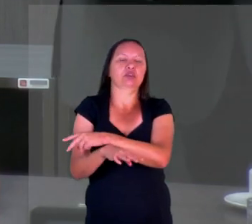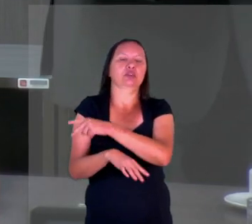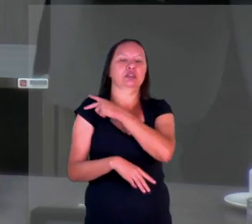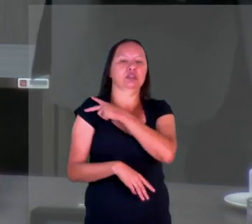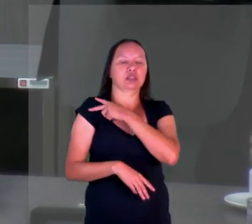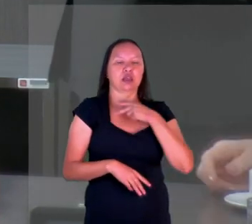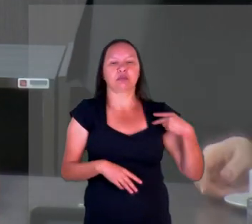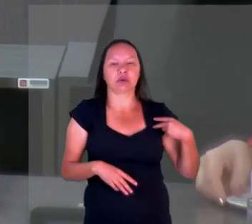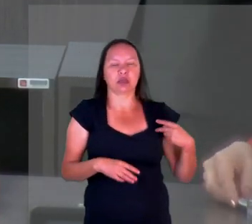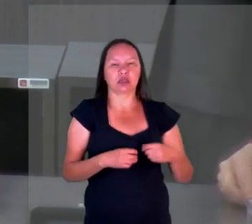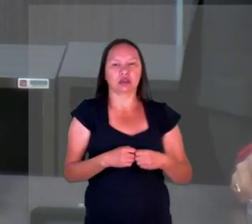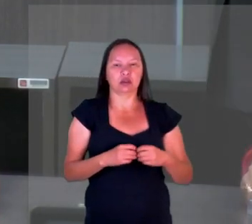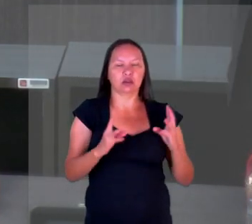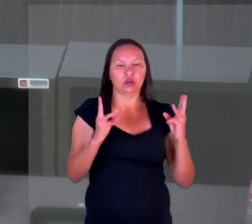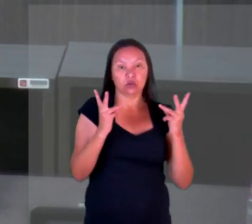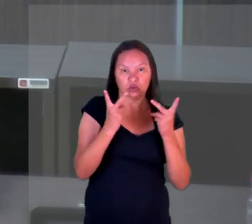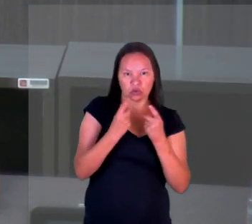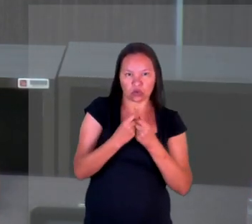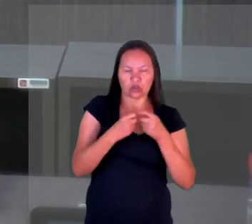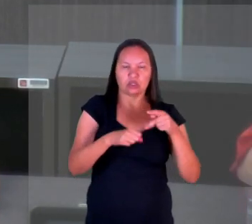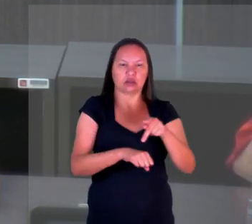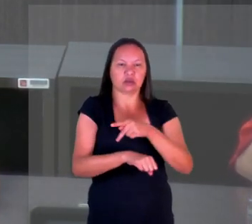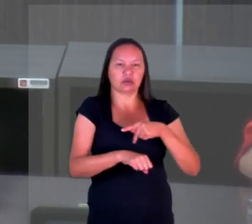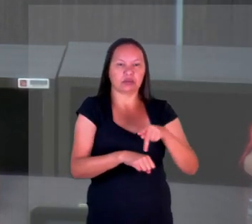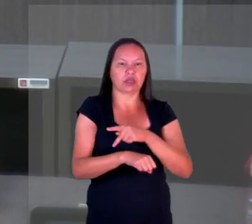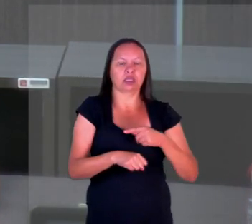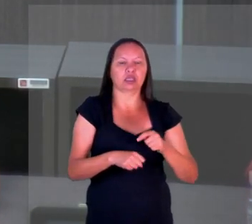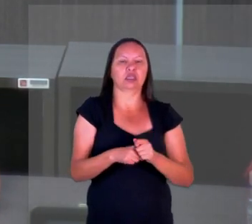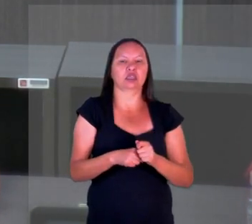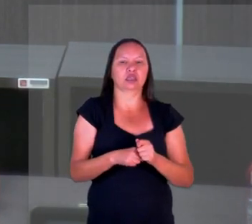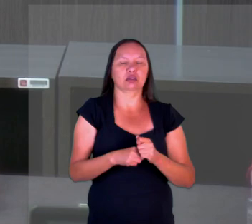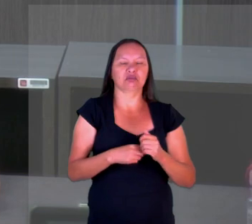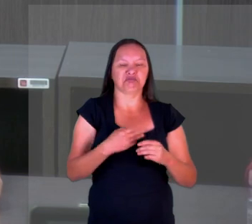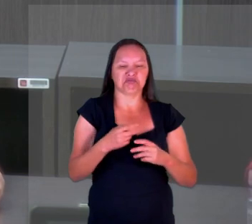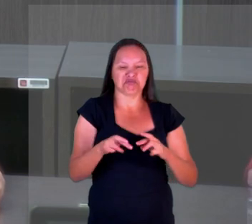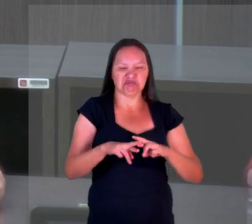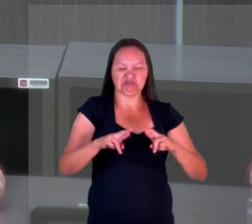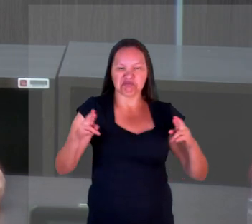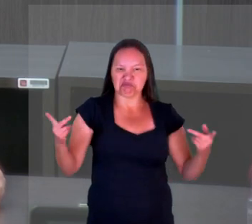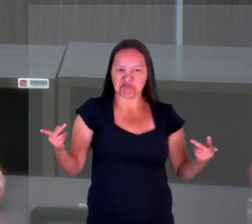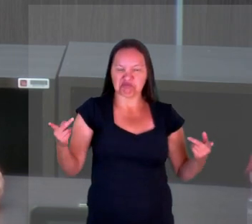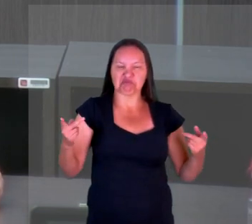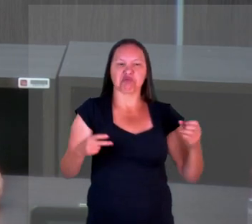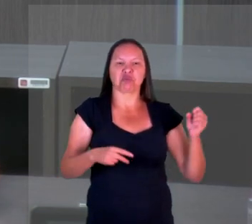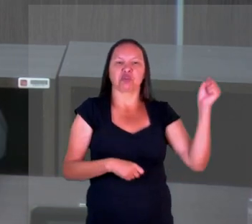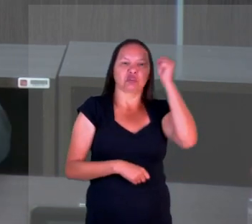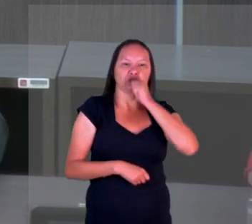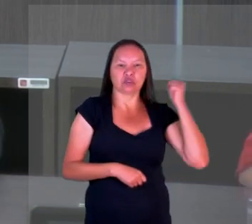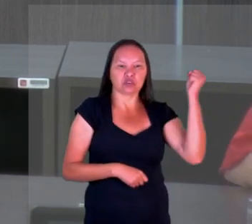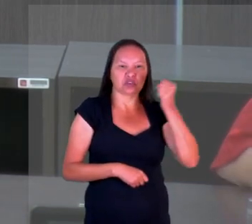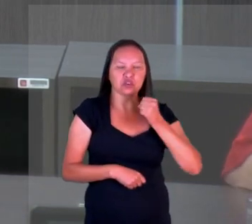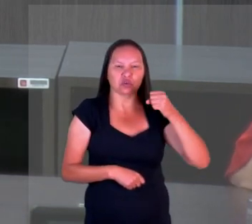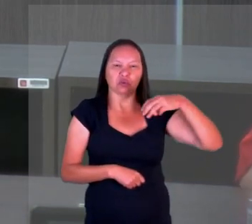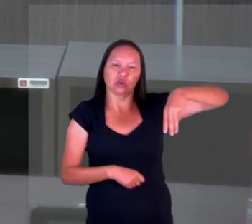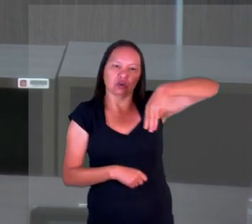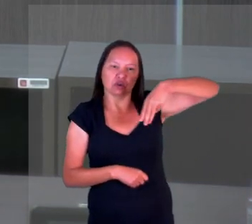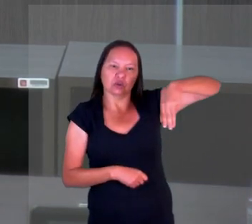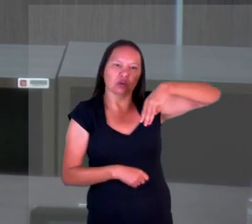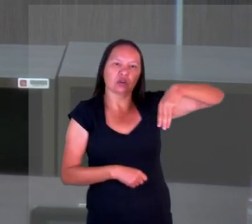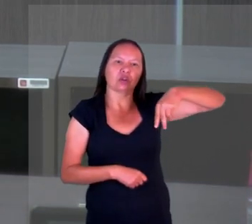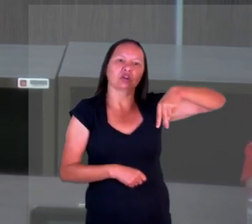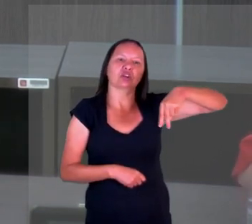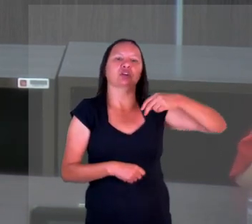e nós vivemos num país extremamente desigual de norte a sul de Leste a oeste país com